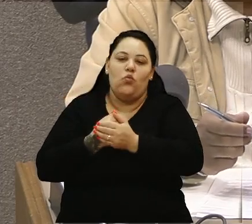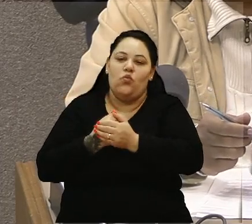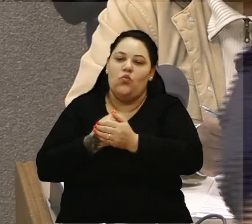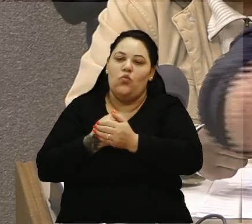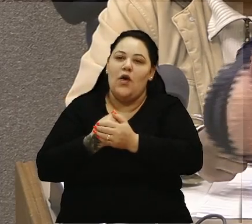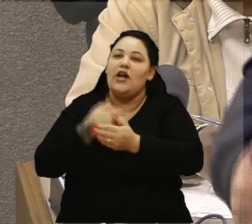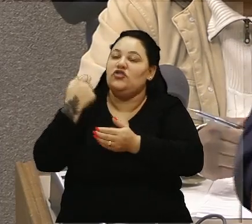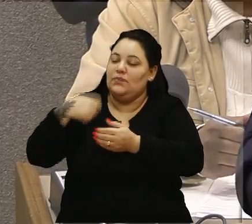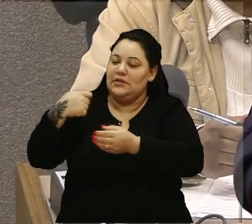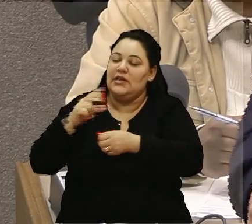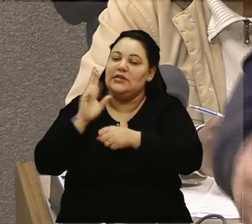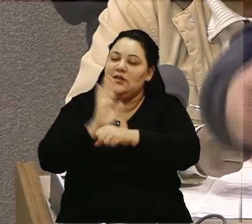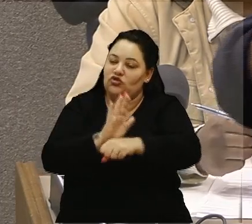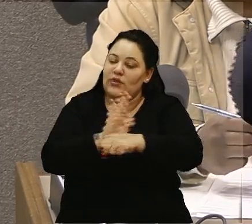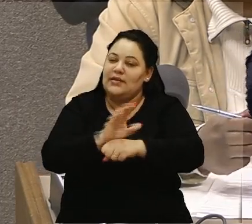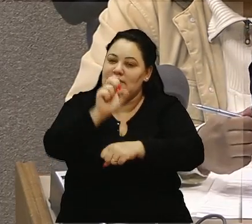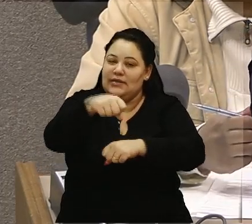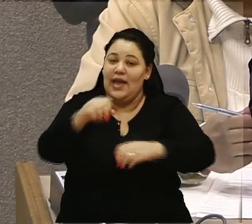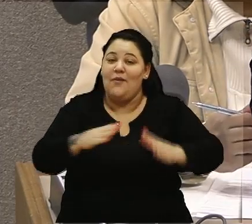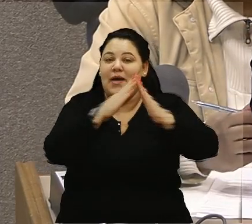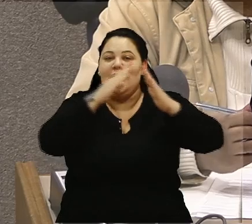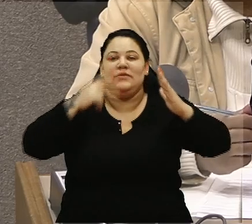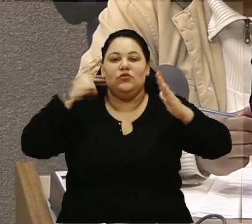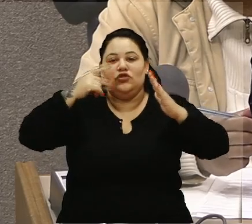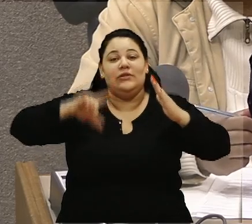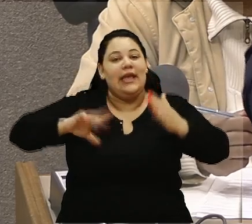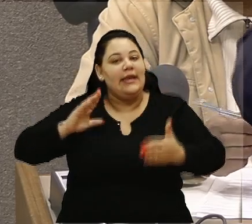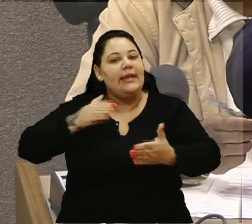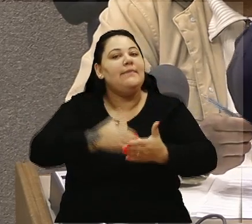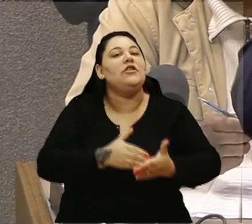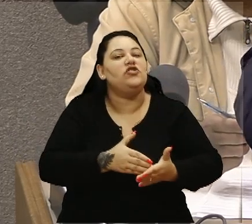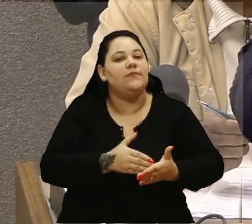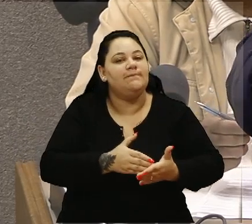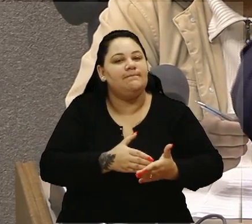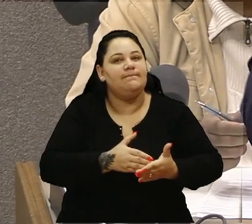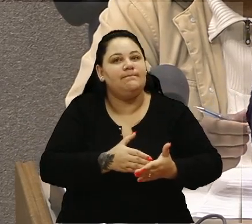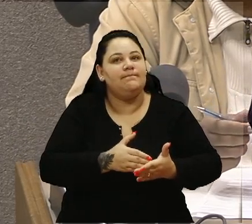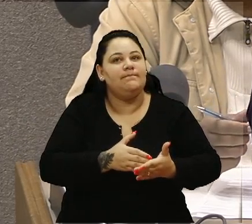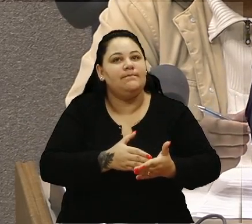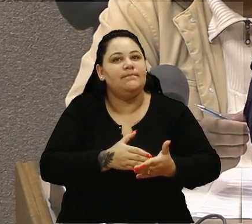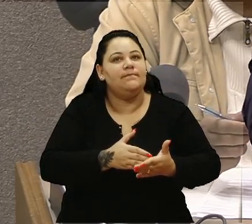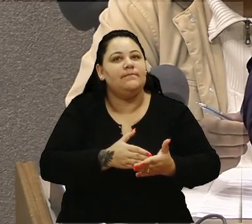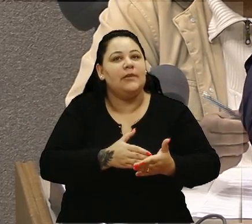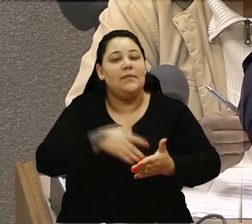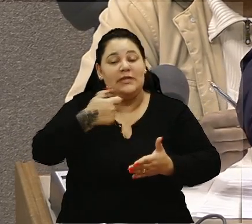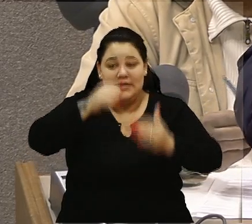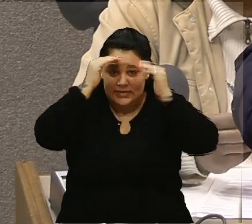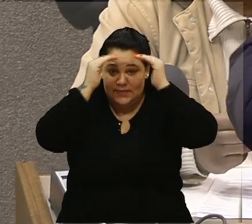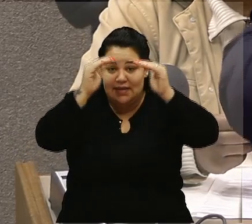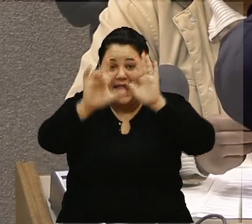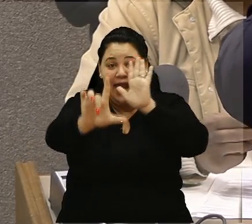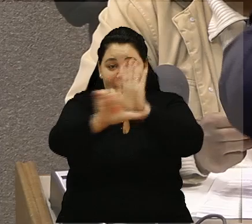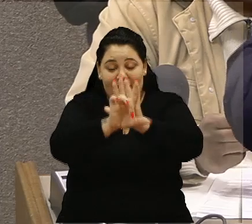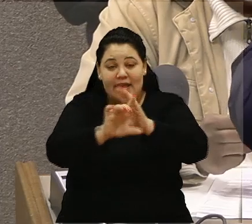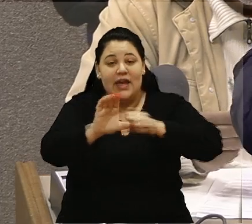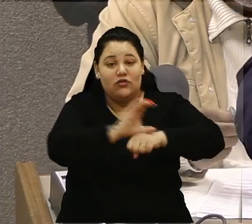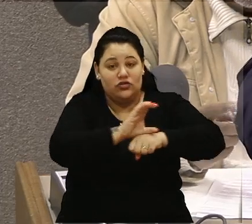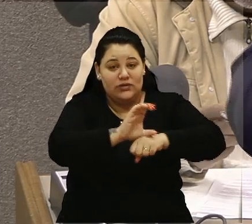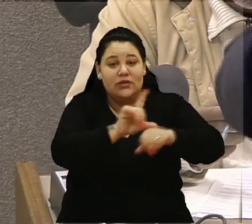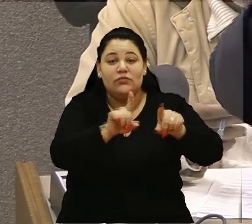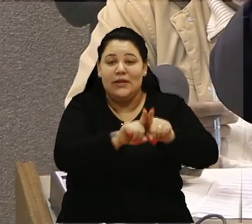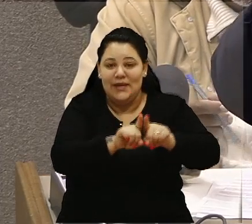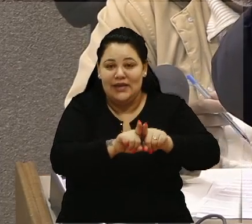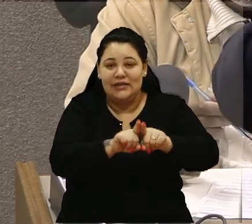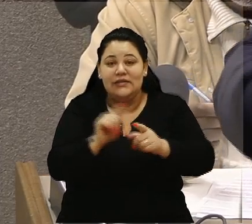se amparar assim, é uma casa política, mas nós temos nossas limitações, baseadas na lei e na Constituição. Então, tudo é